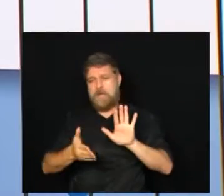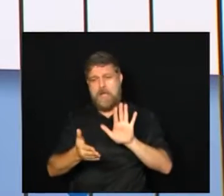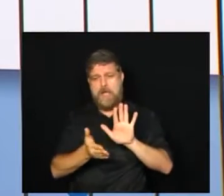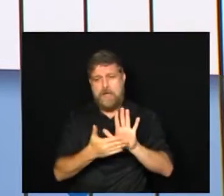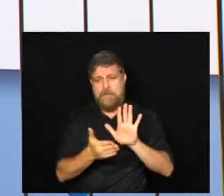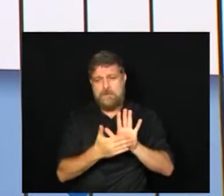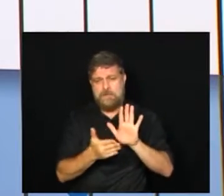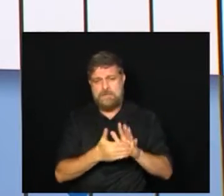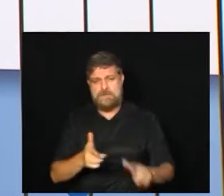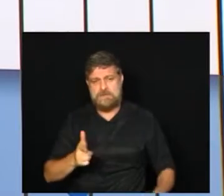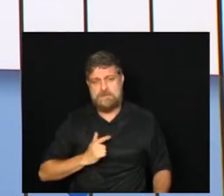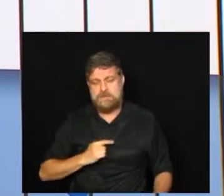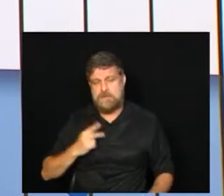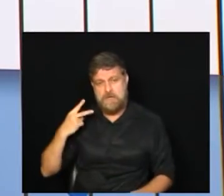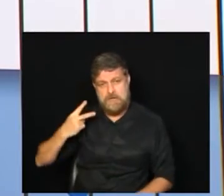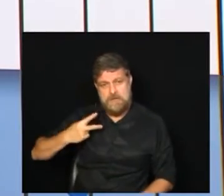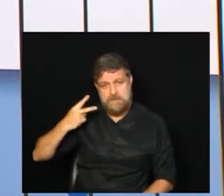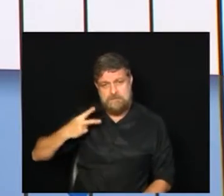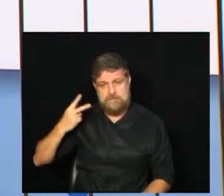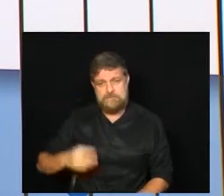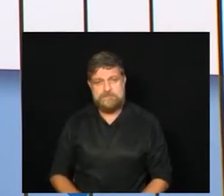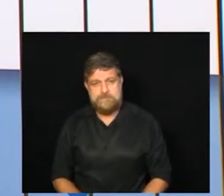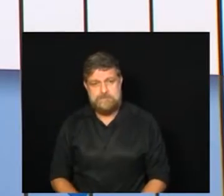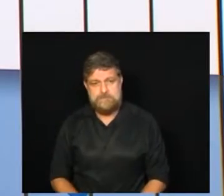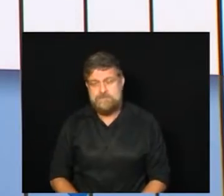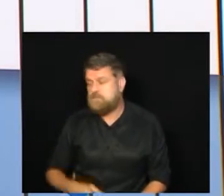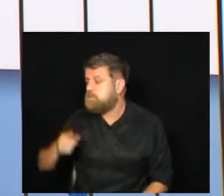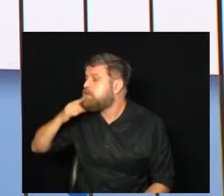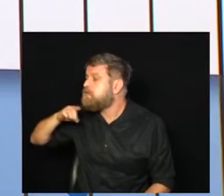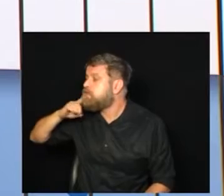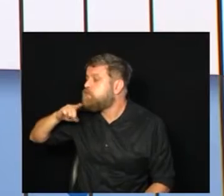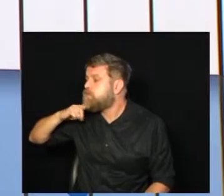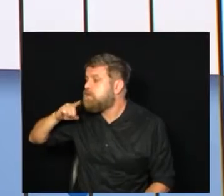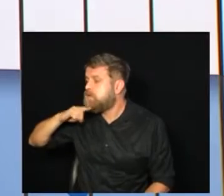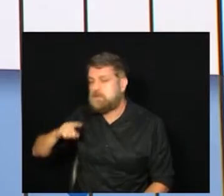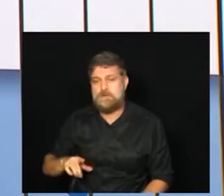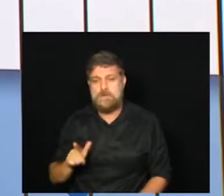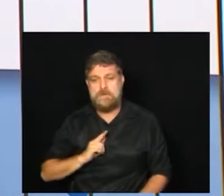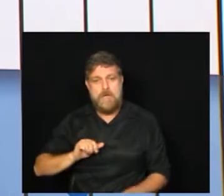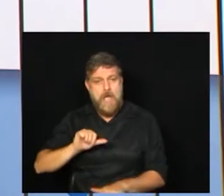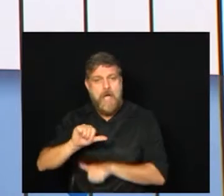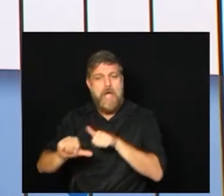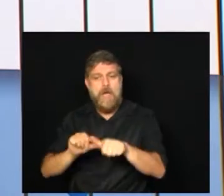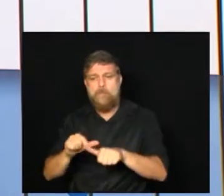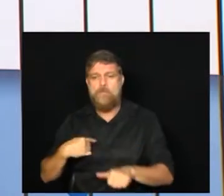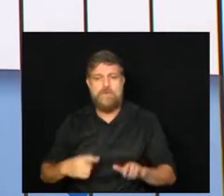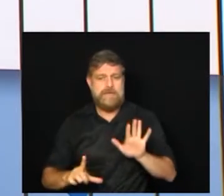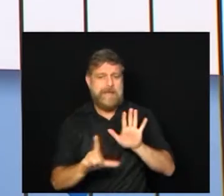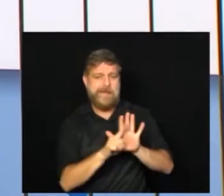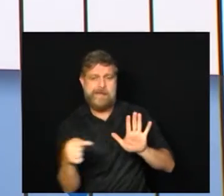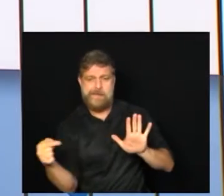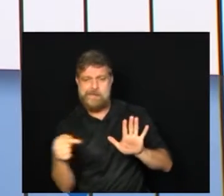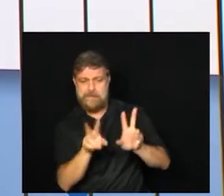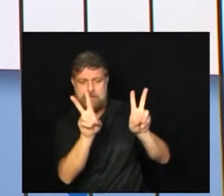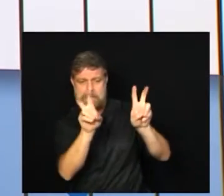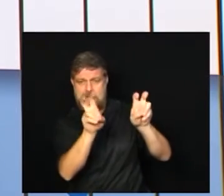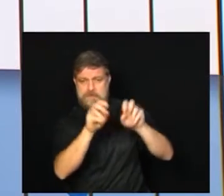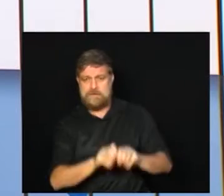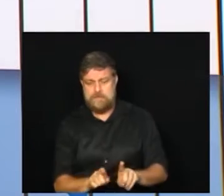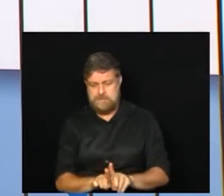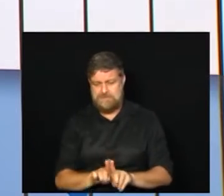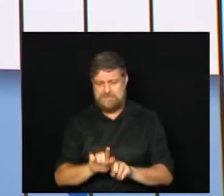de autoria do vereador Eduardo Magoga, que muda aí a nossa lei em relação à